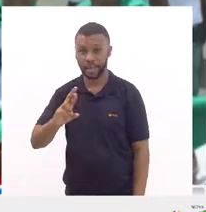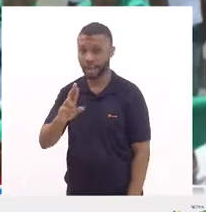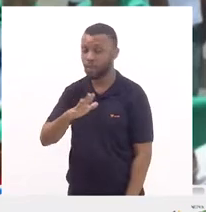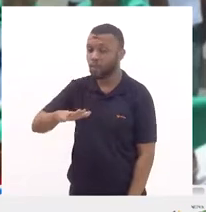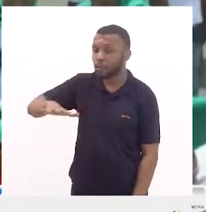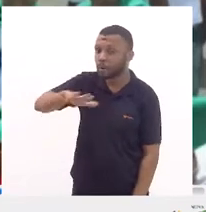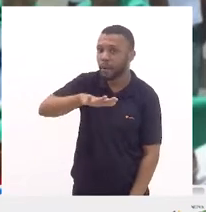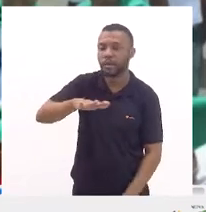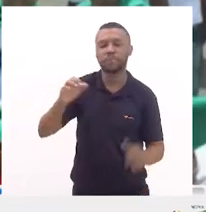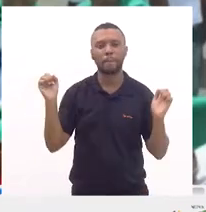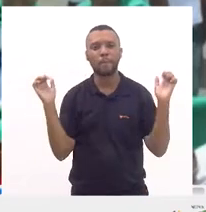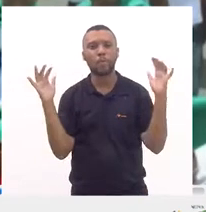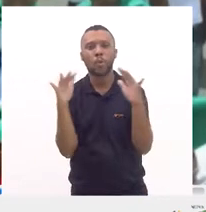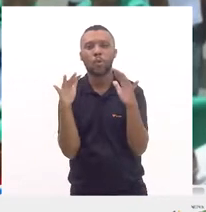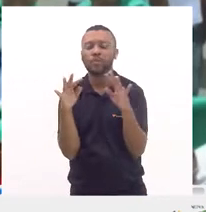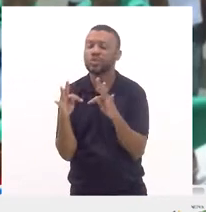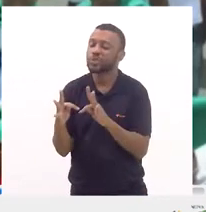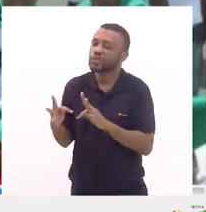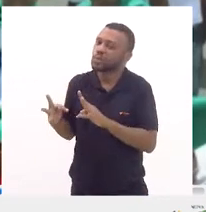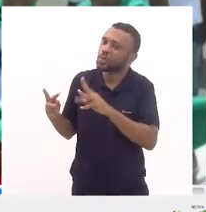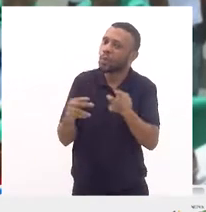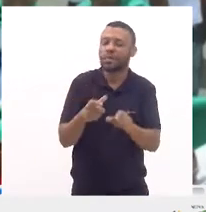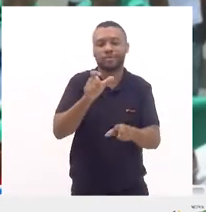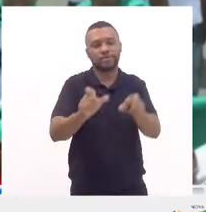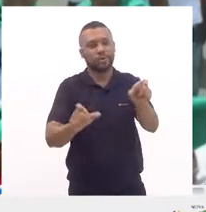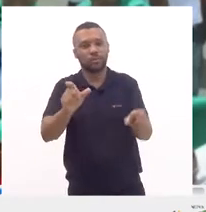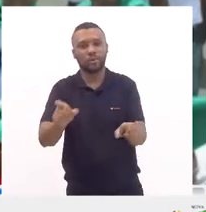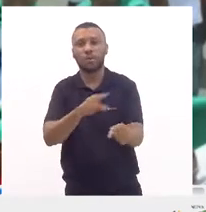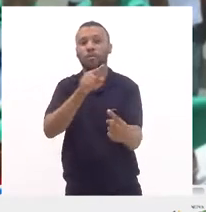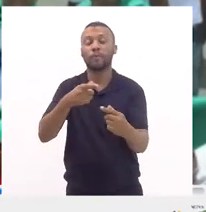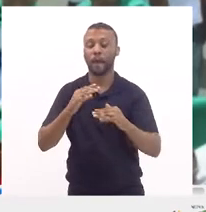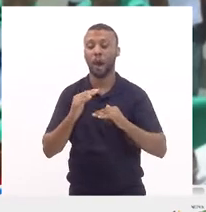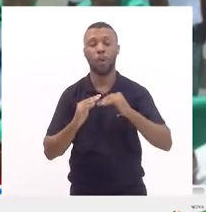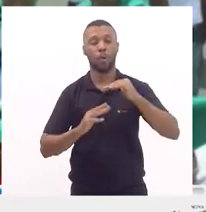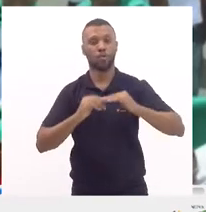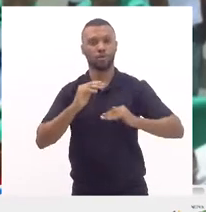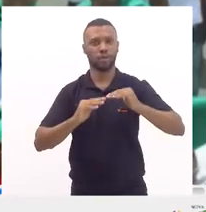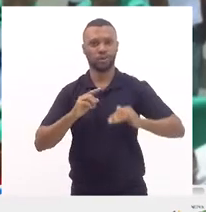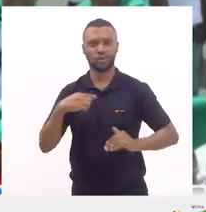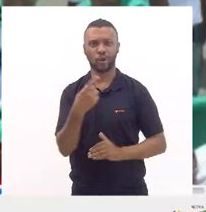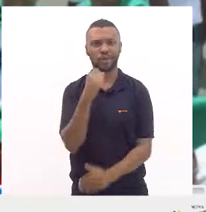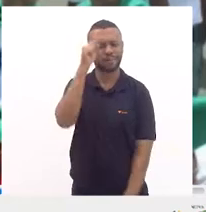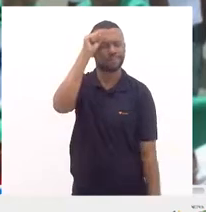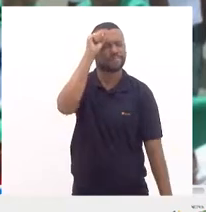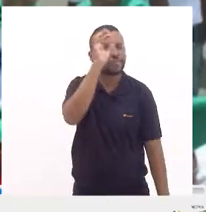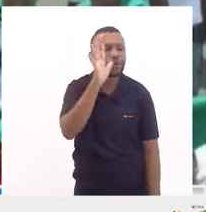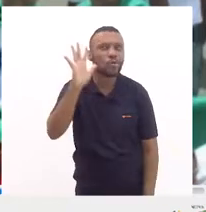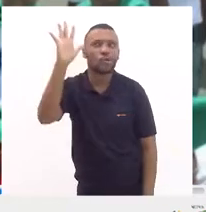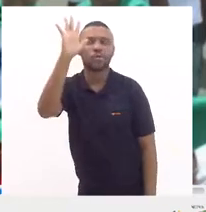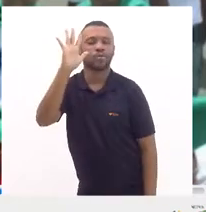de encontro de todos e todas para a construção de nossa utopia.